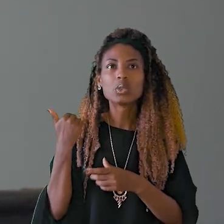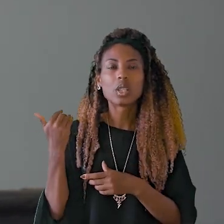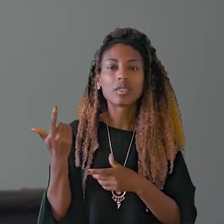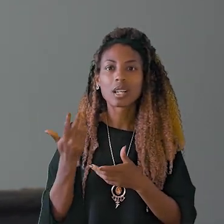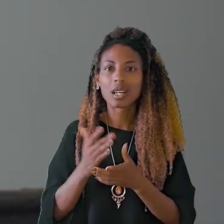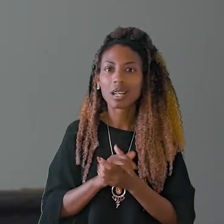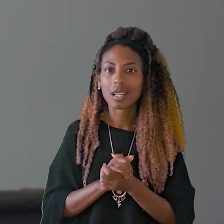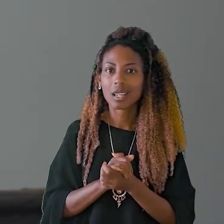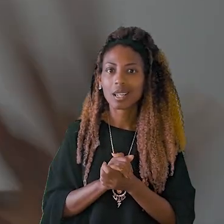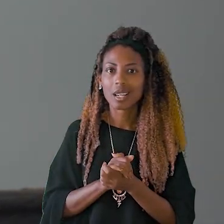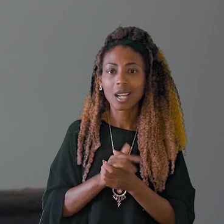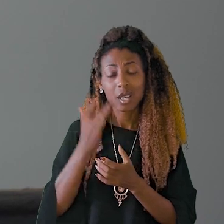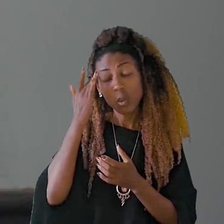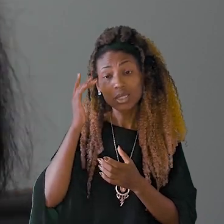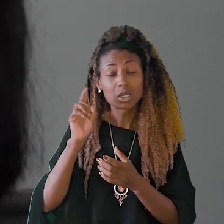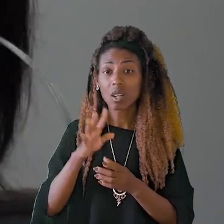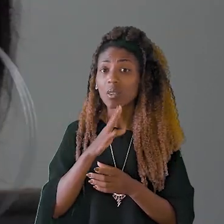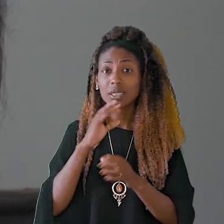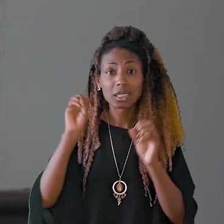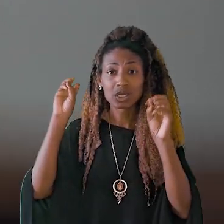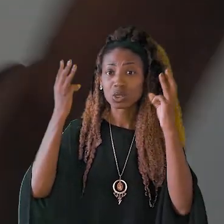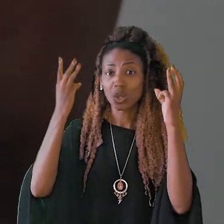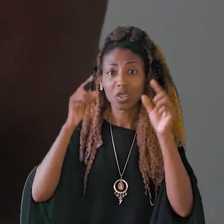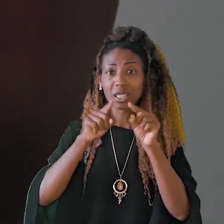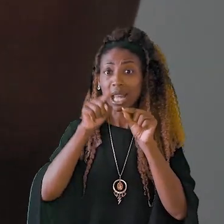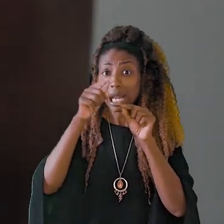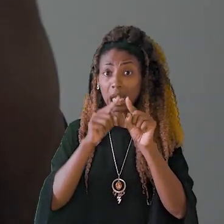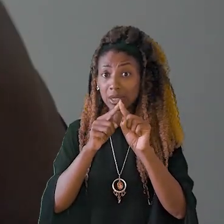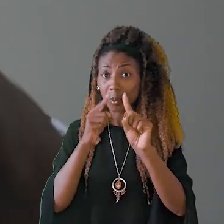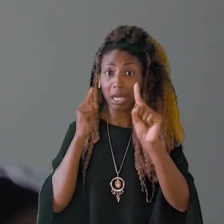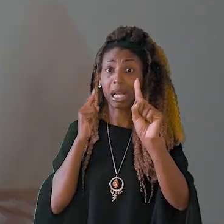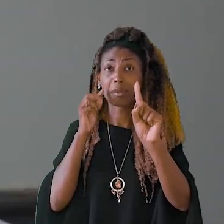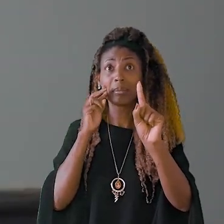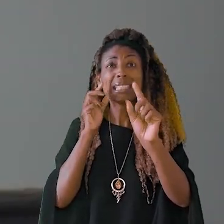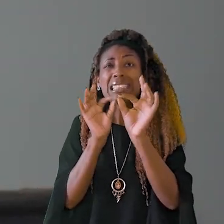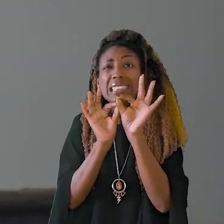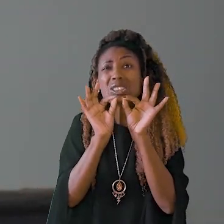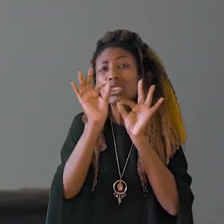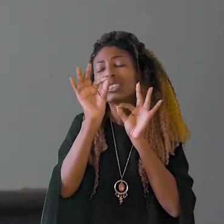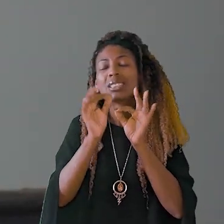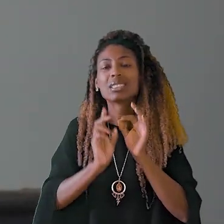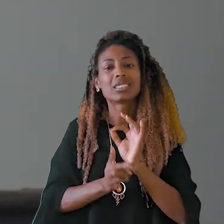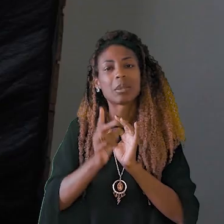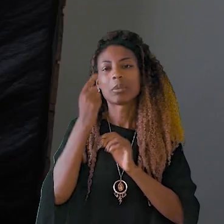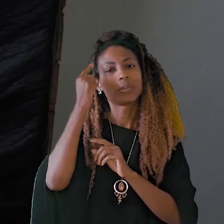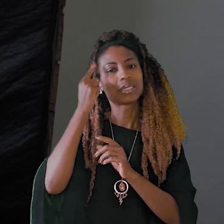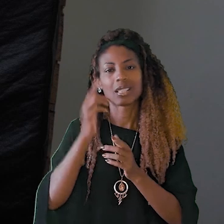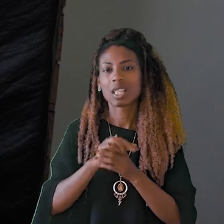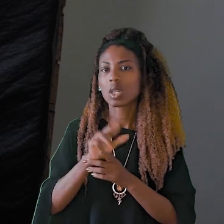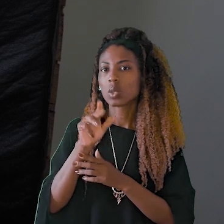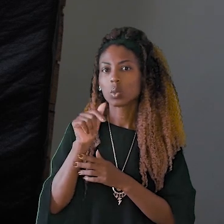cabeça eu ia ver só a Beyoncé em show, eu lá no final, ela lá na ponta, eu ver ela no telão. Era sempre isso, gente.